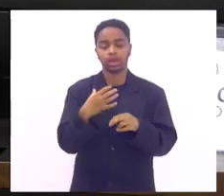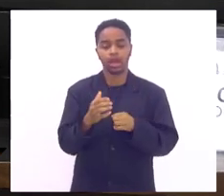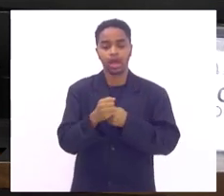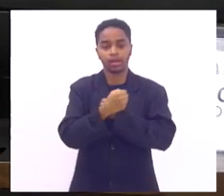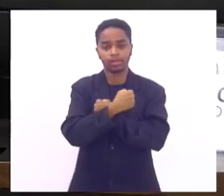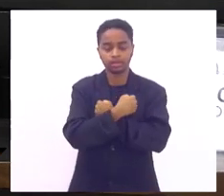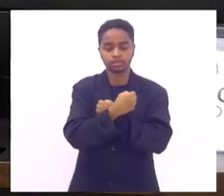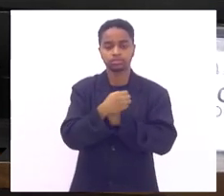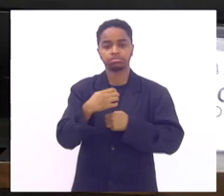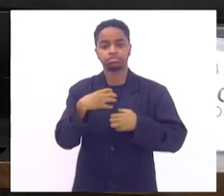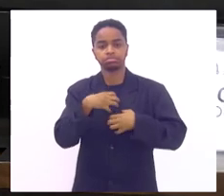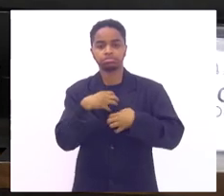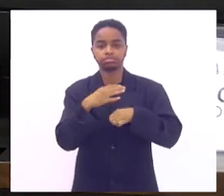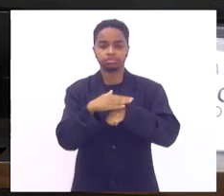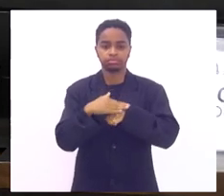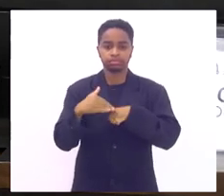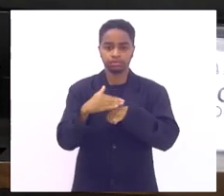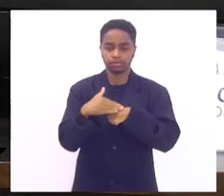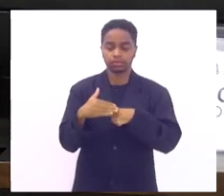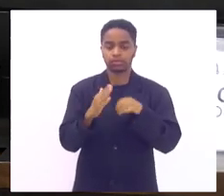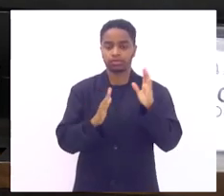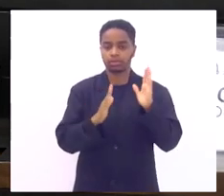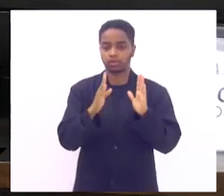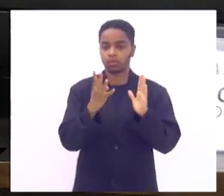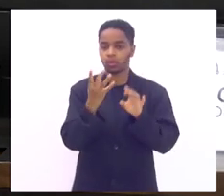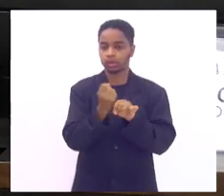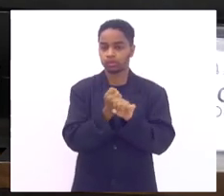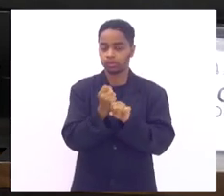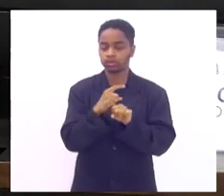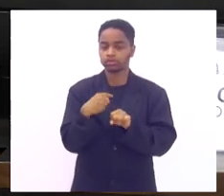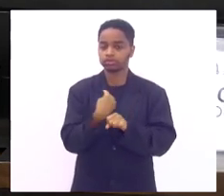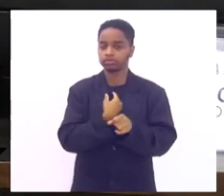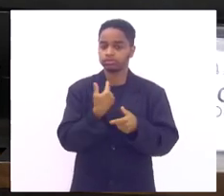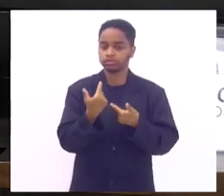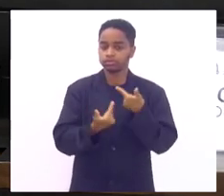sinta carinhado. Esses 4 anos a gente trabalhou